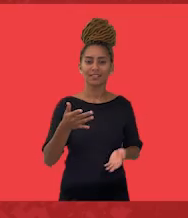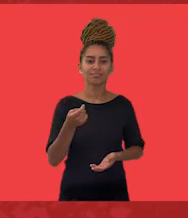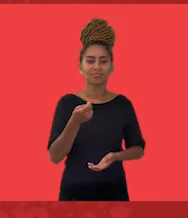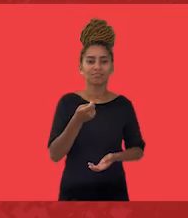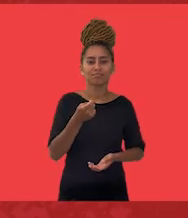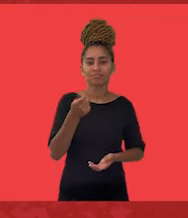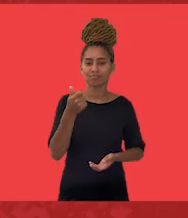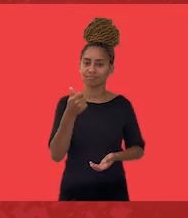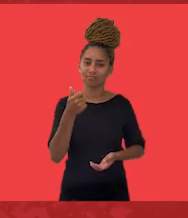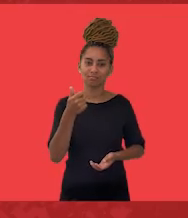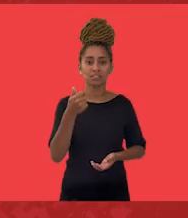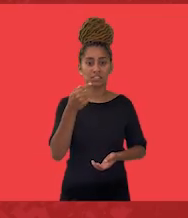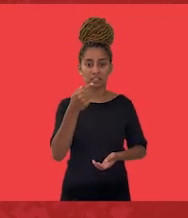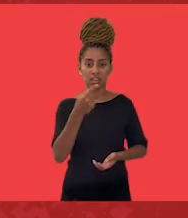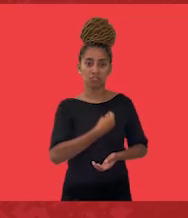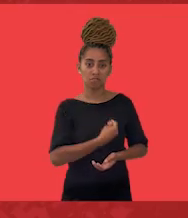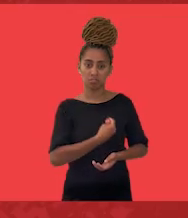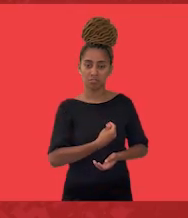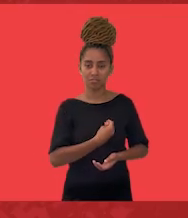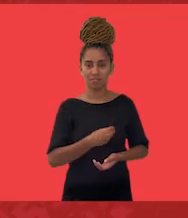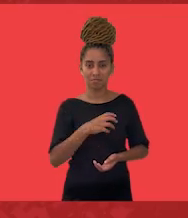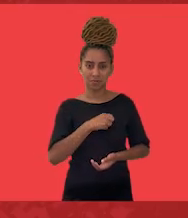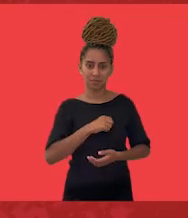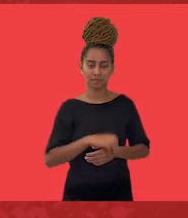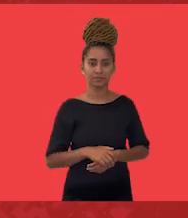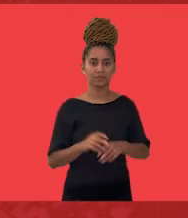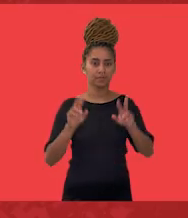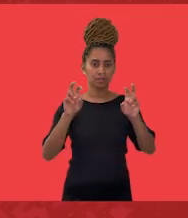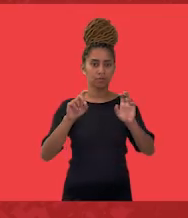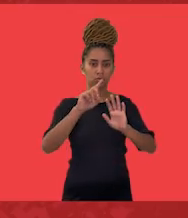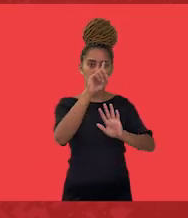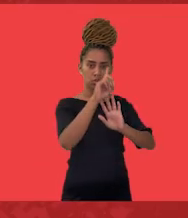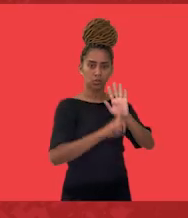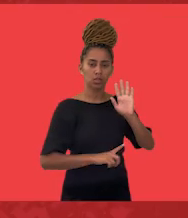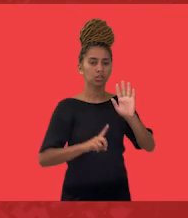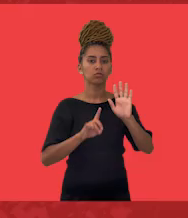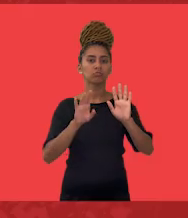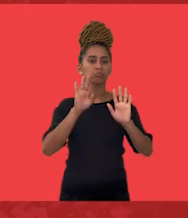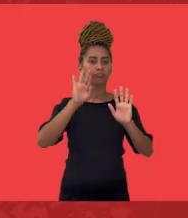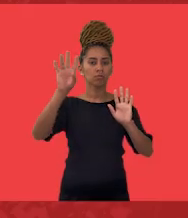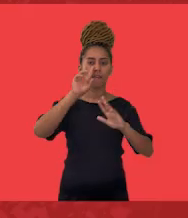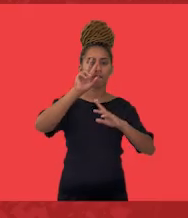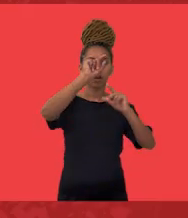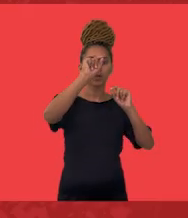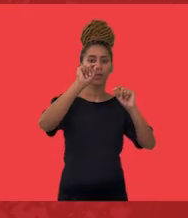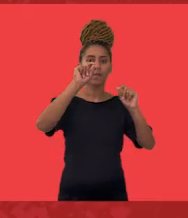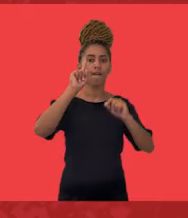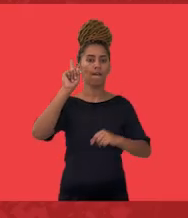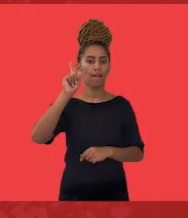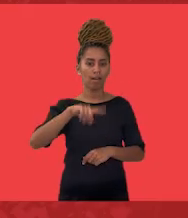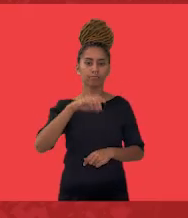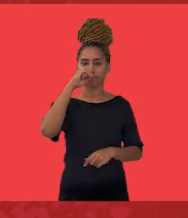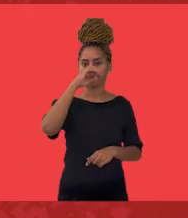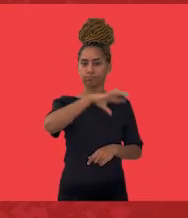e dançar, presa em seu colar de prata, eterno camafeu de uma lembrança